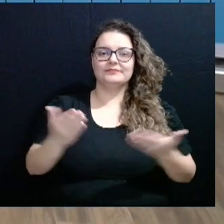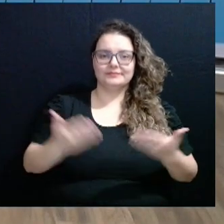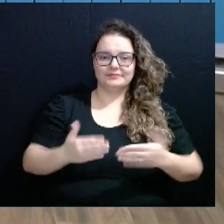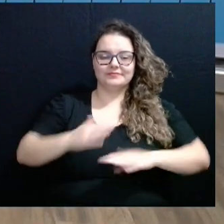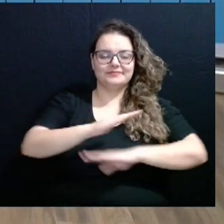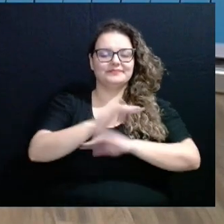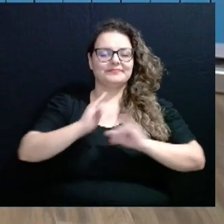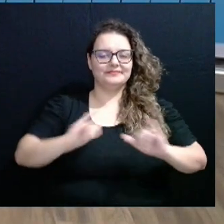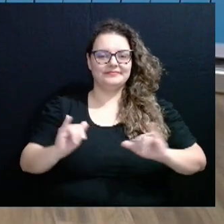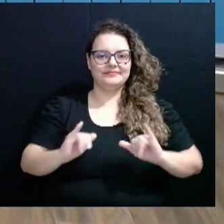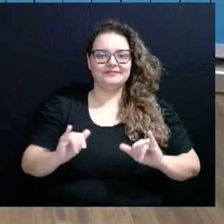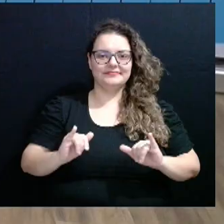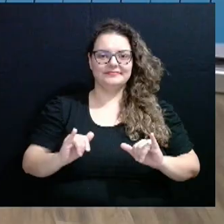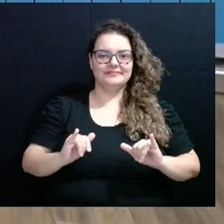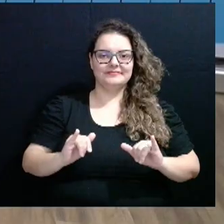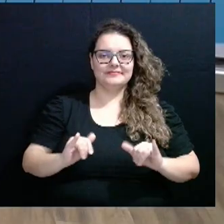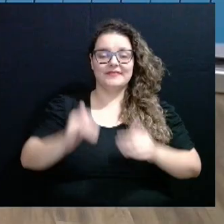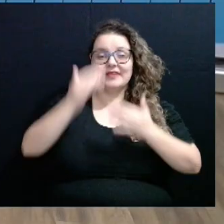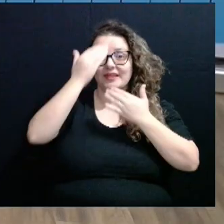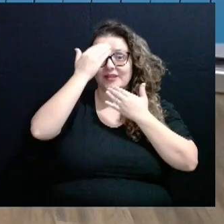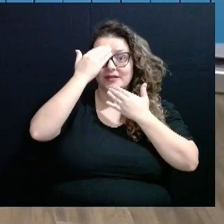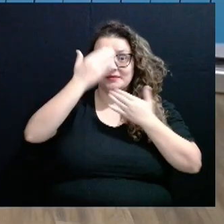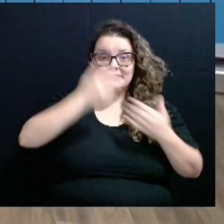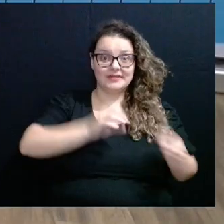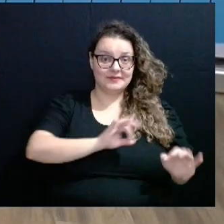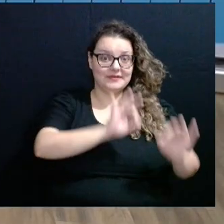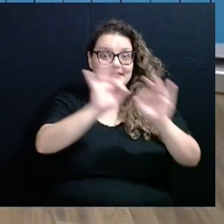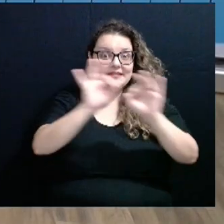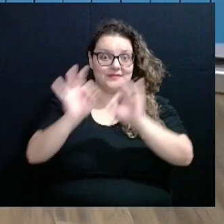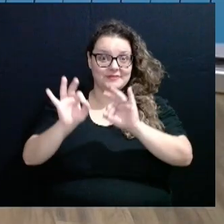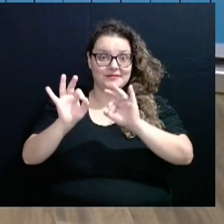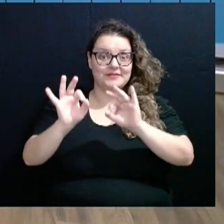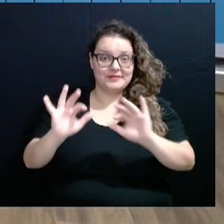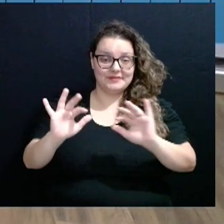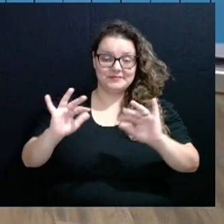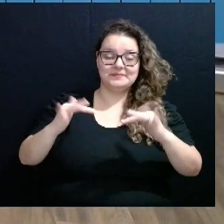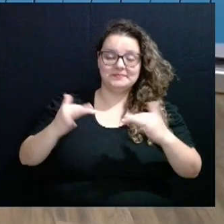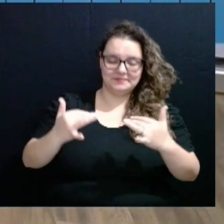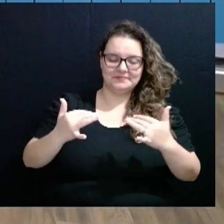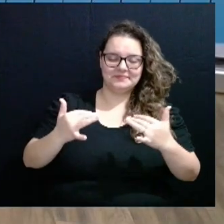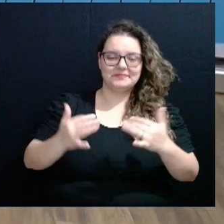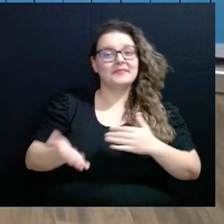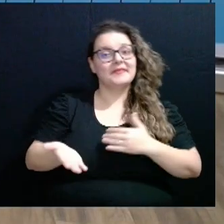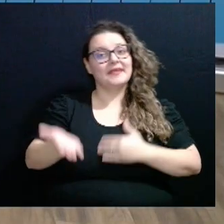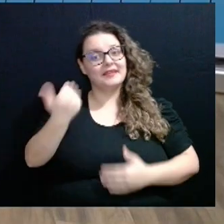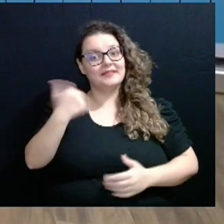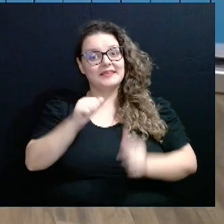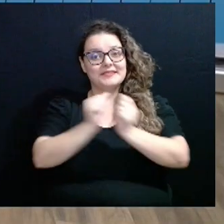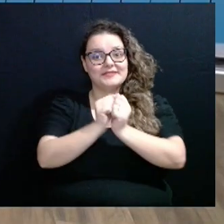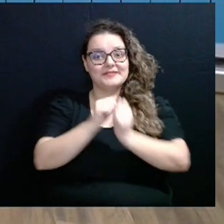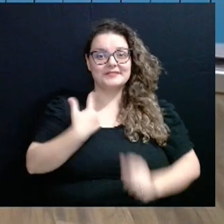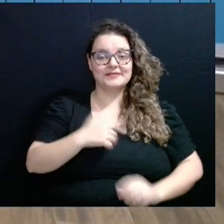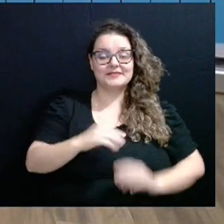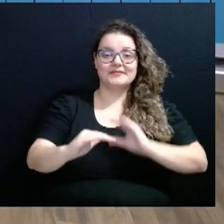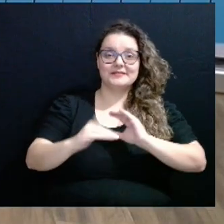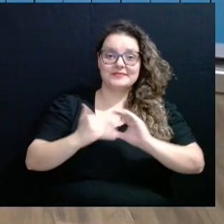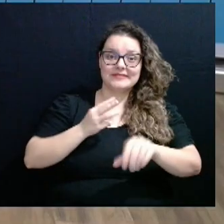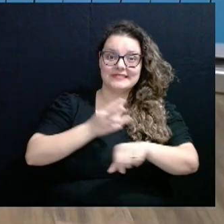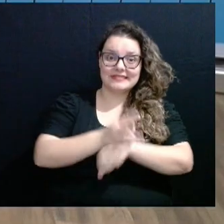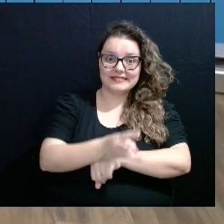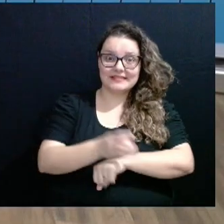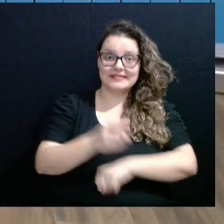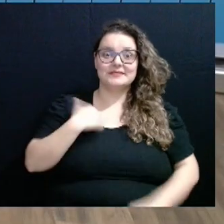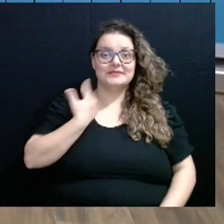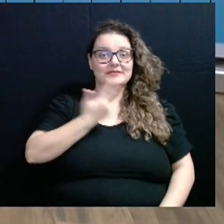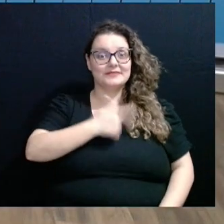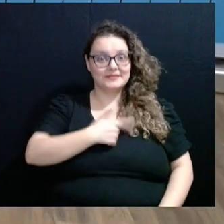Câmara Notícia. Muito obrigado pela sua companhia, pela sua audiência e participe, mande a sua mensagem para o número do